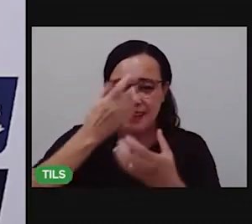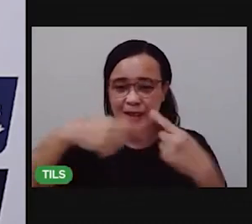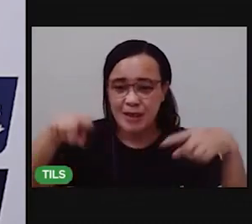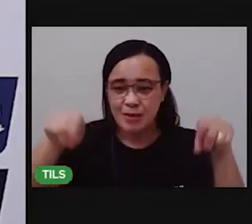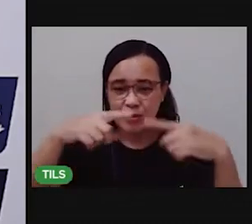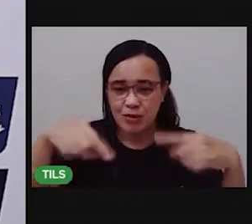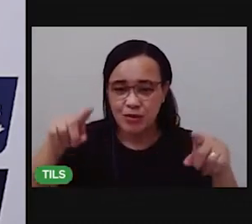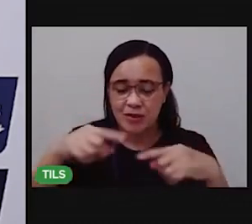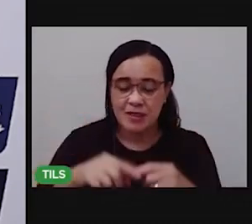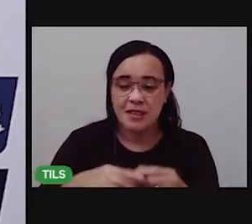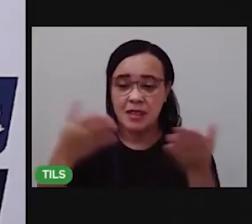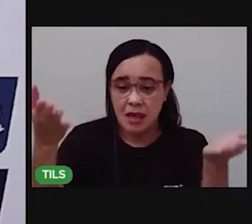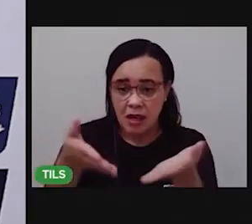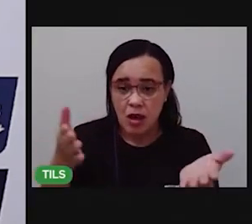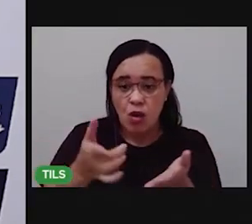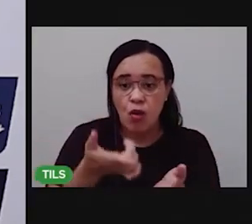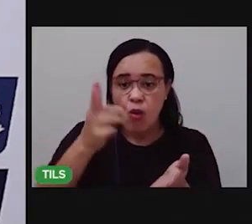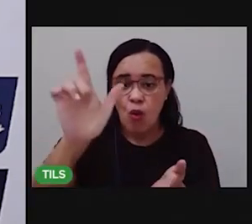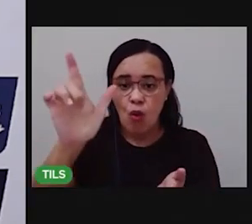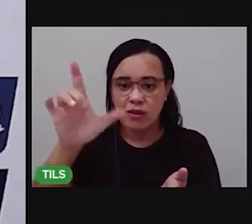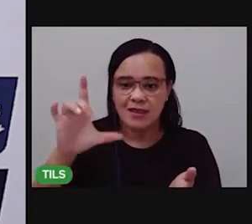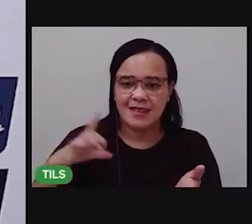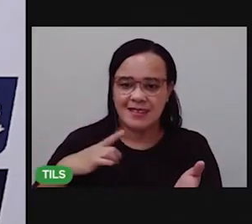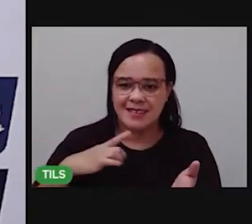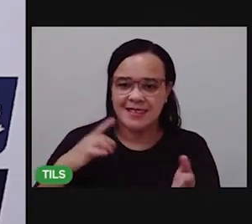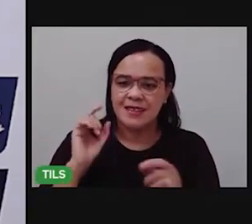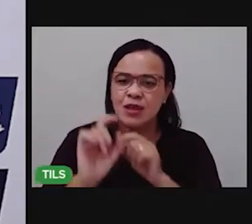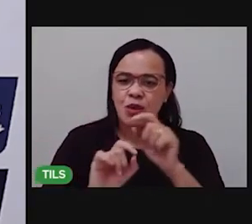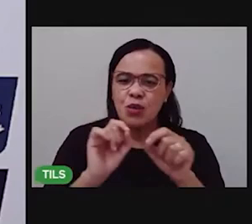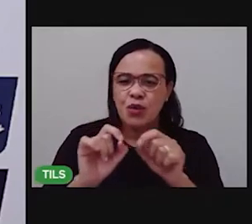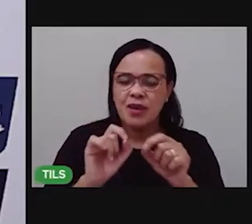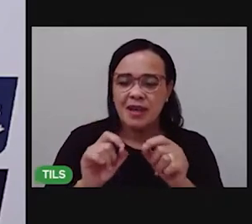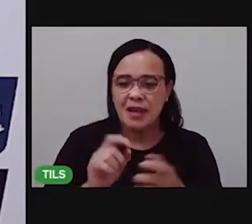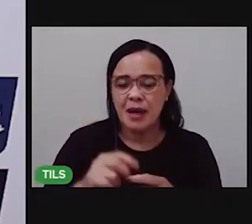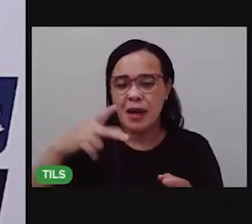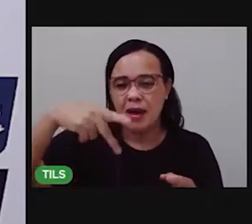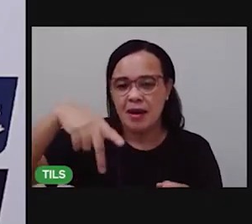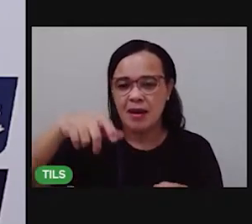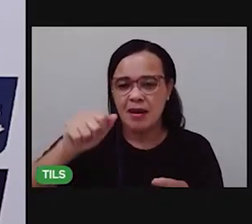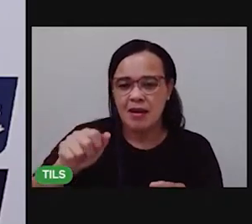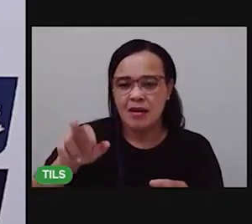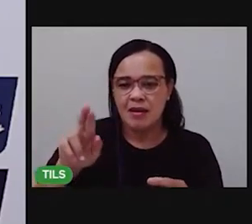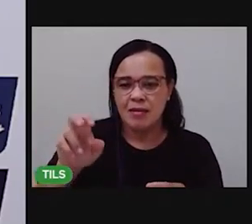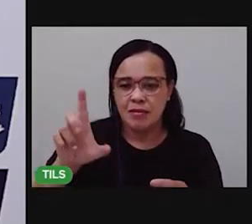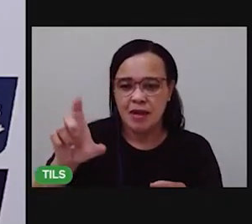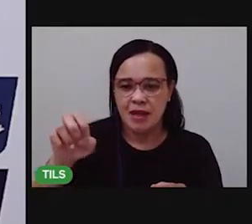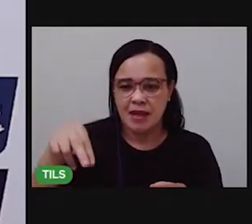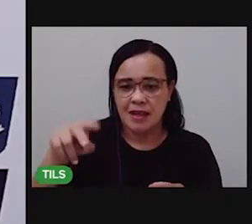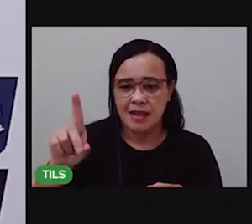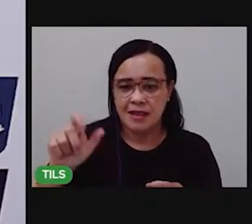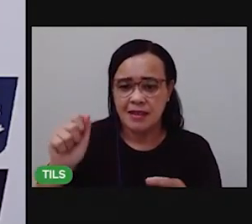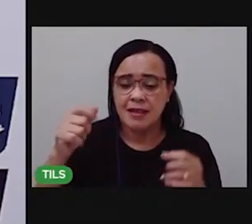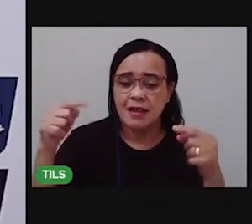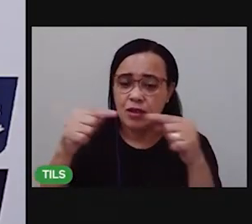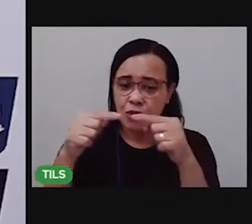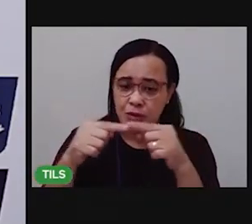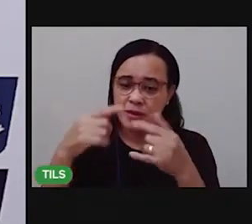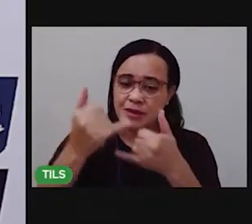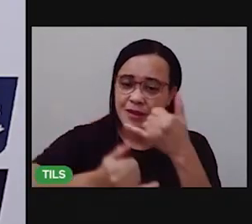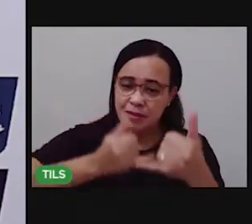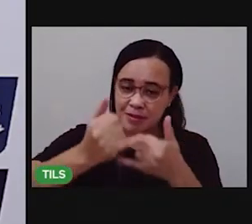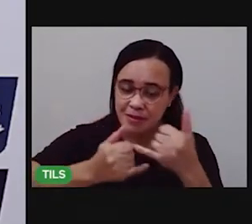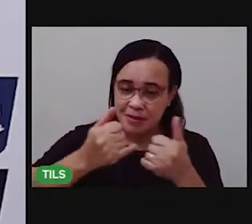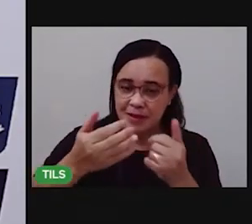uma outra parlenda, tá bom? E essa parlenda também é utilizada nas brincadeiras.